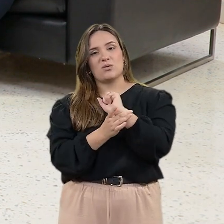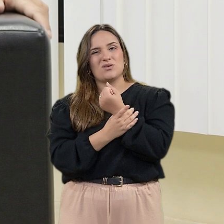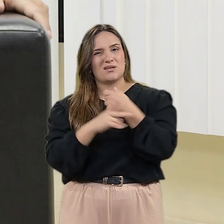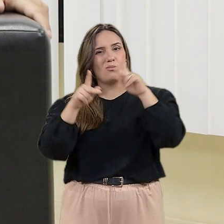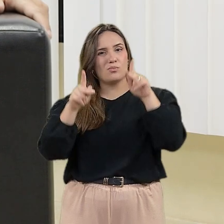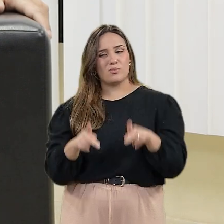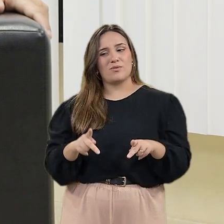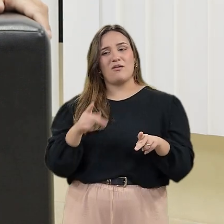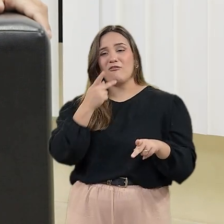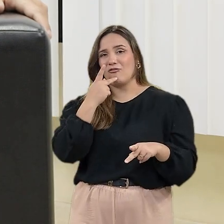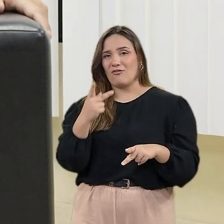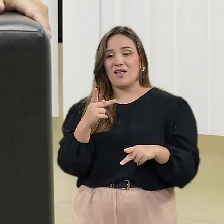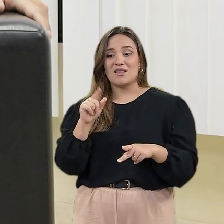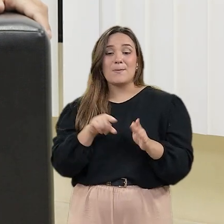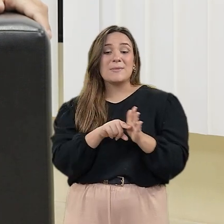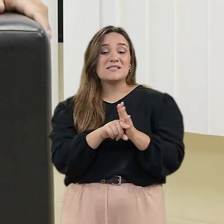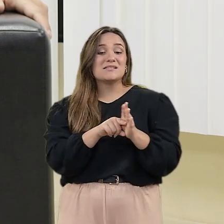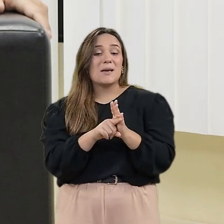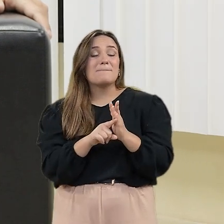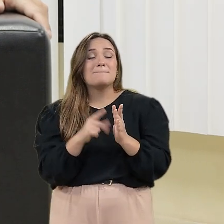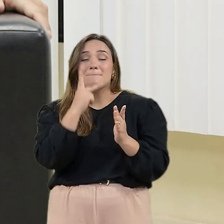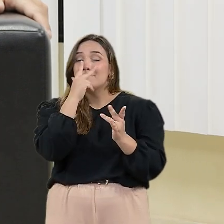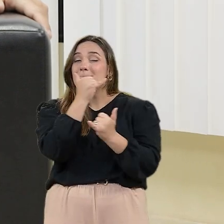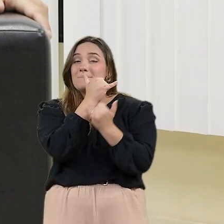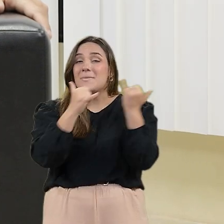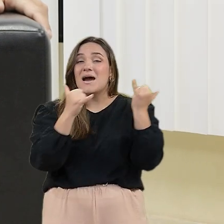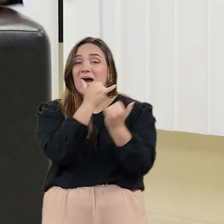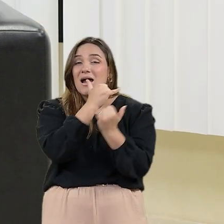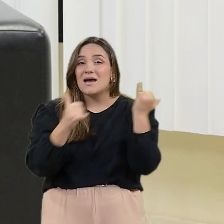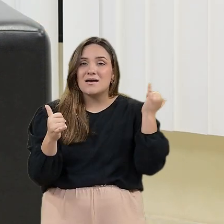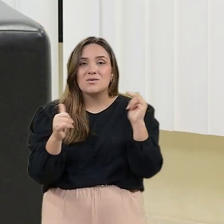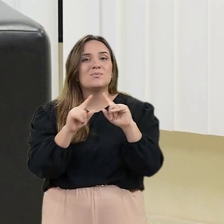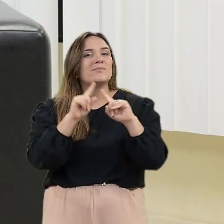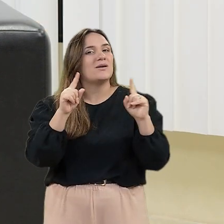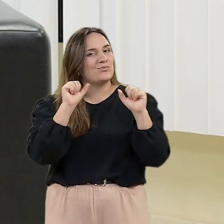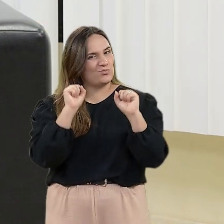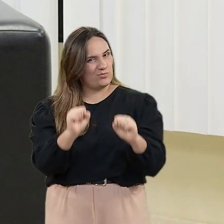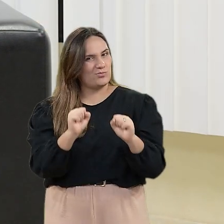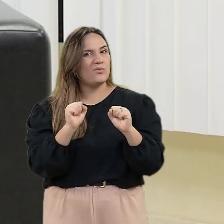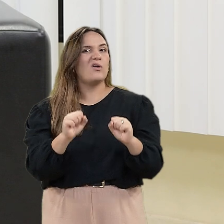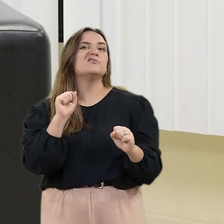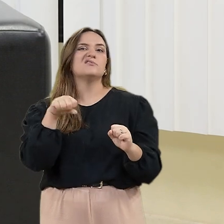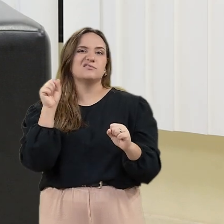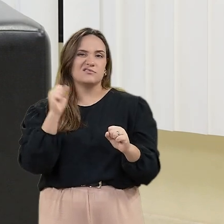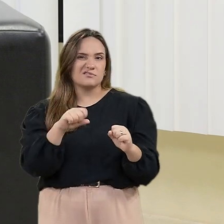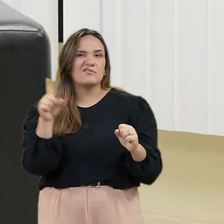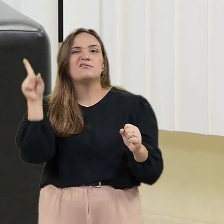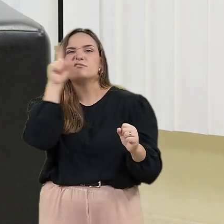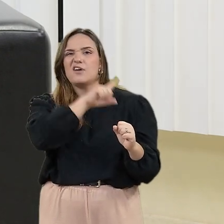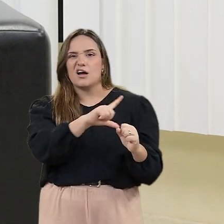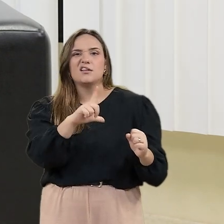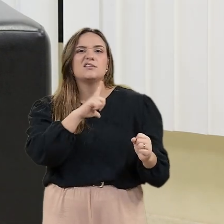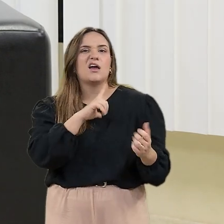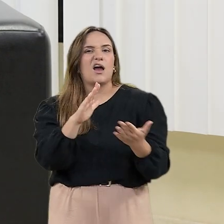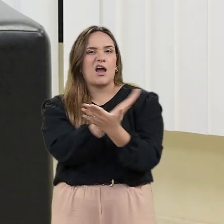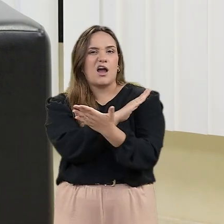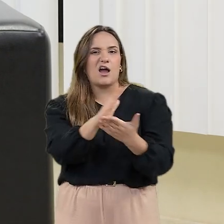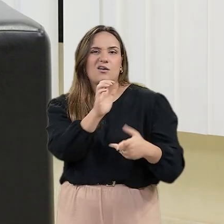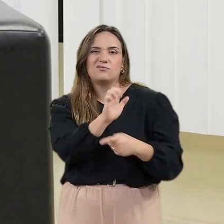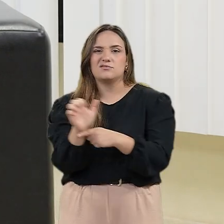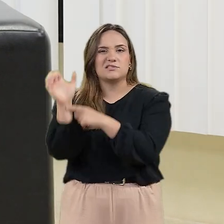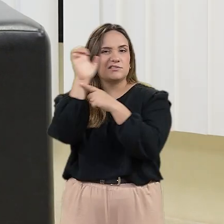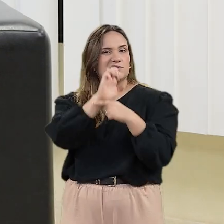números são aproximados da realidade, mas ressalva ainda que há alguns estados que podem falhar